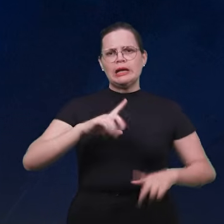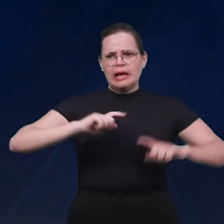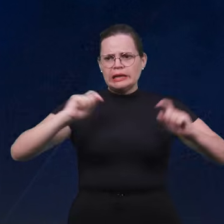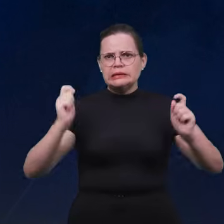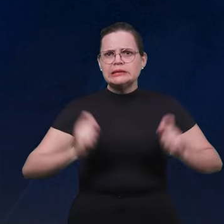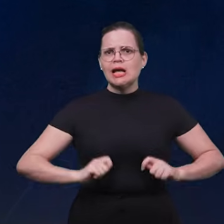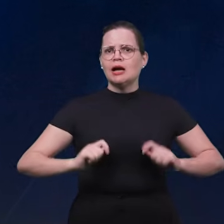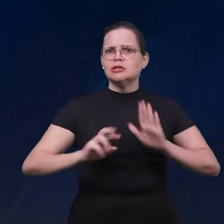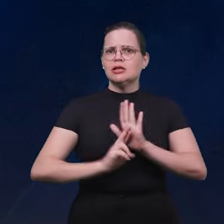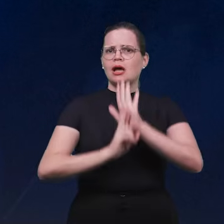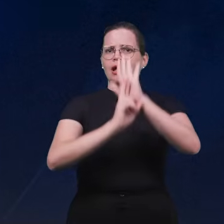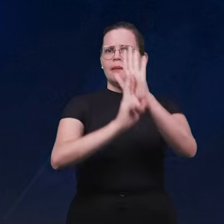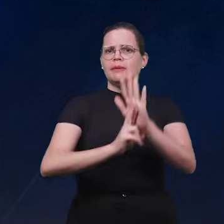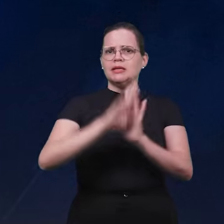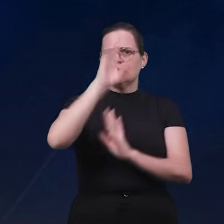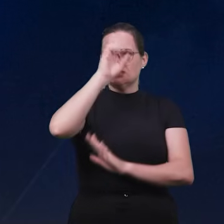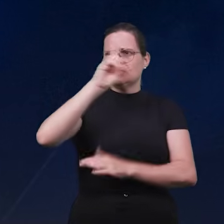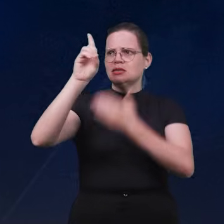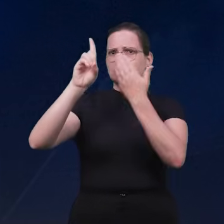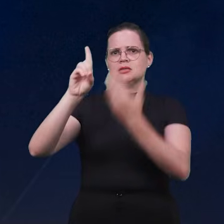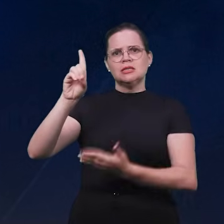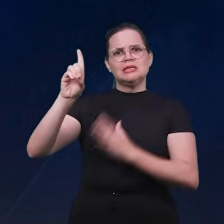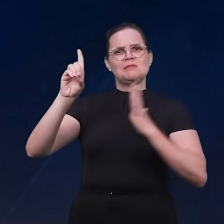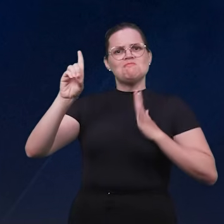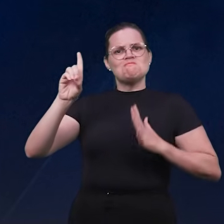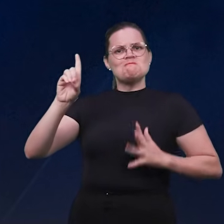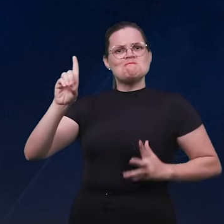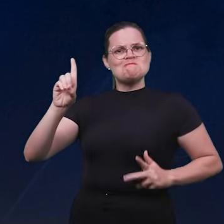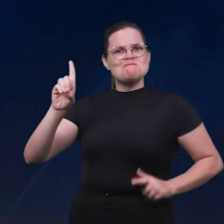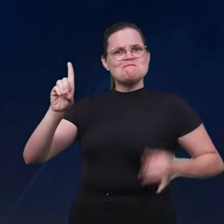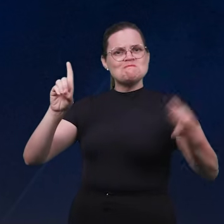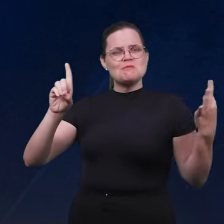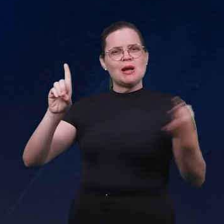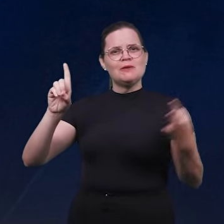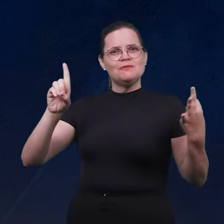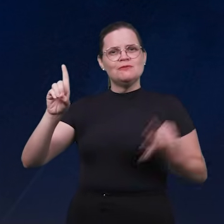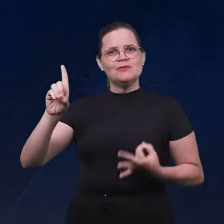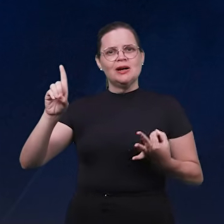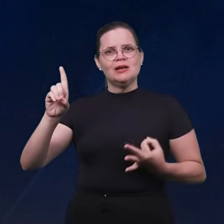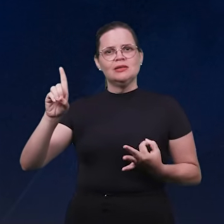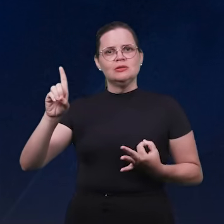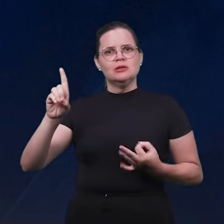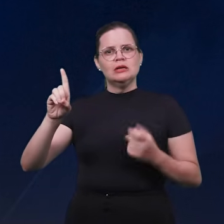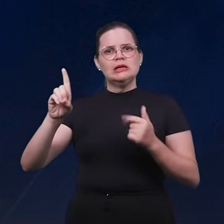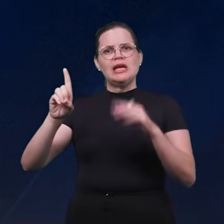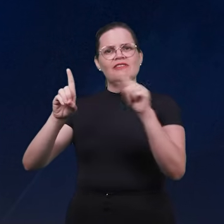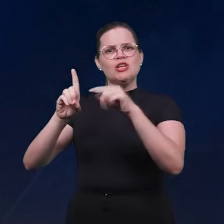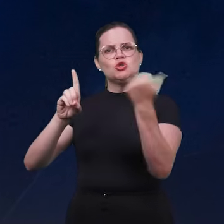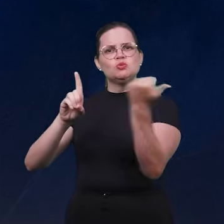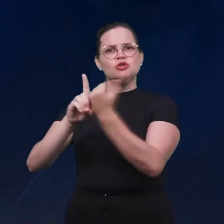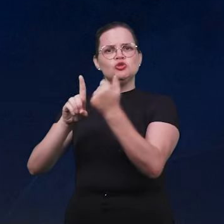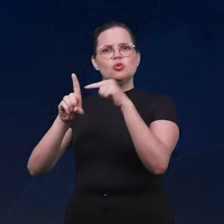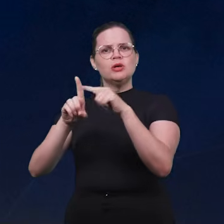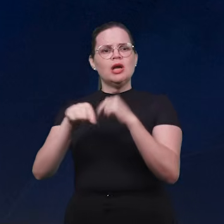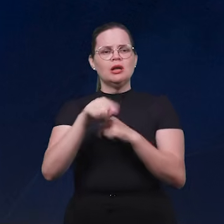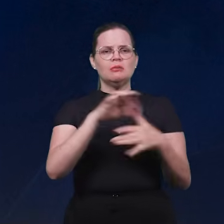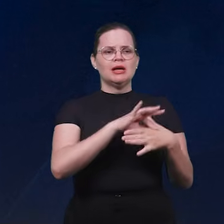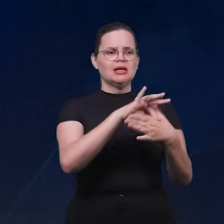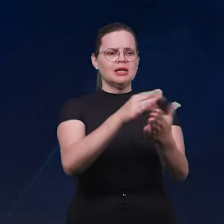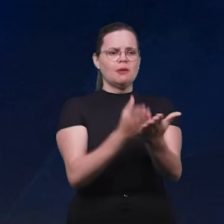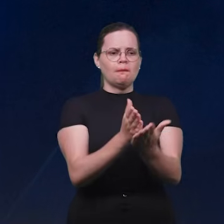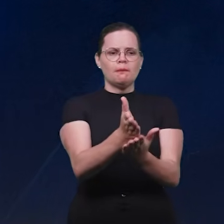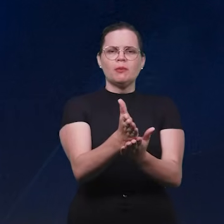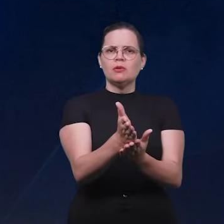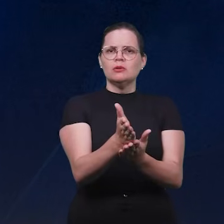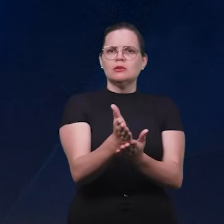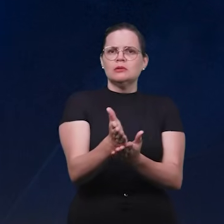de representar o Deus Santo na condição de condutor contínuo do povo de